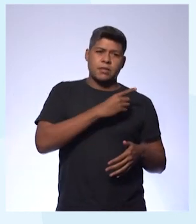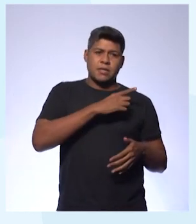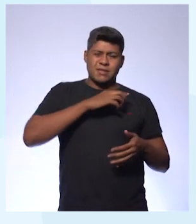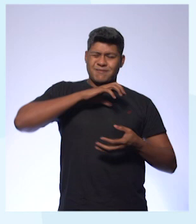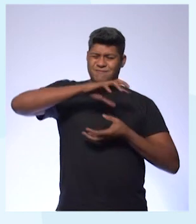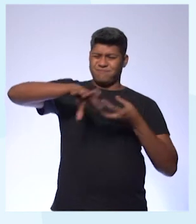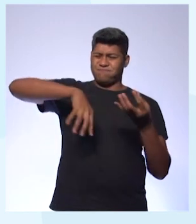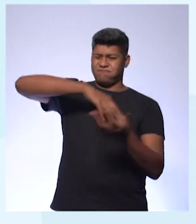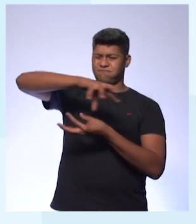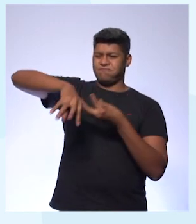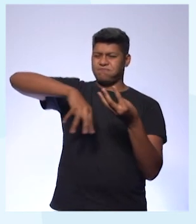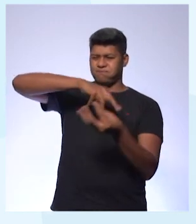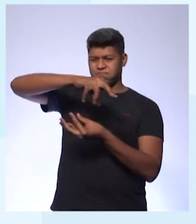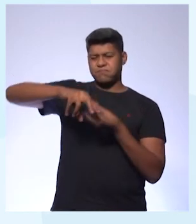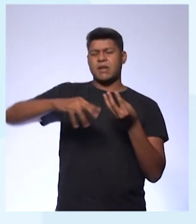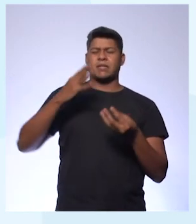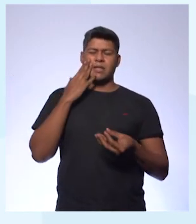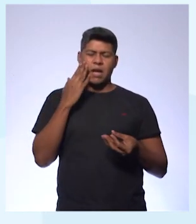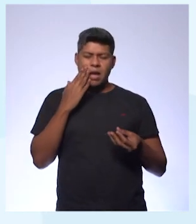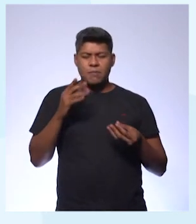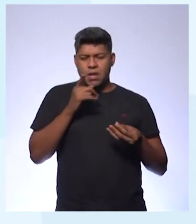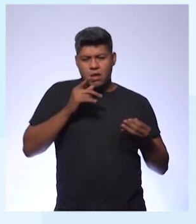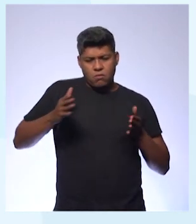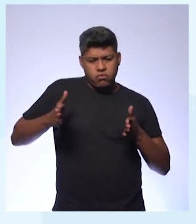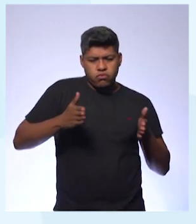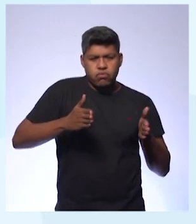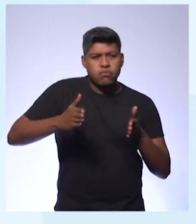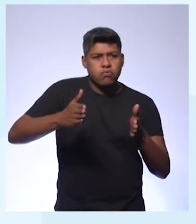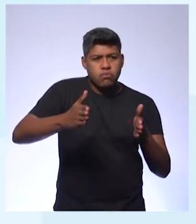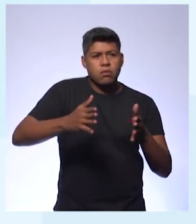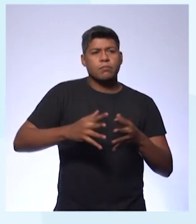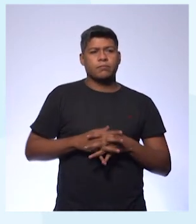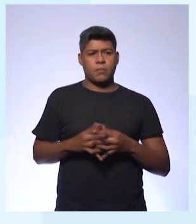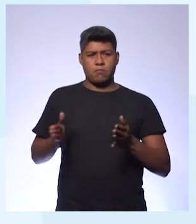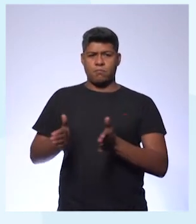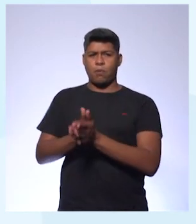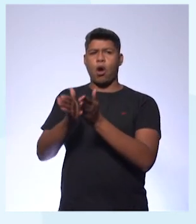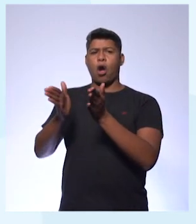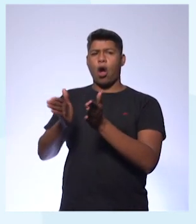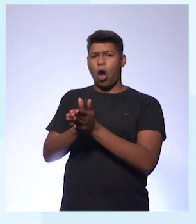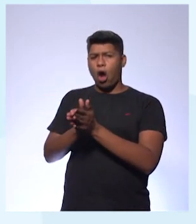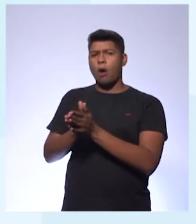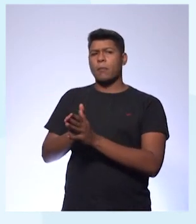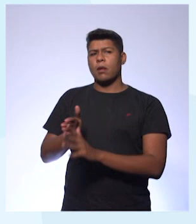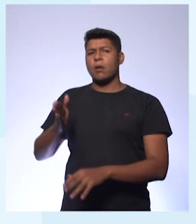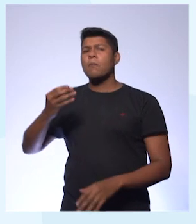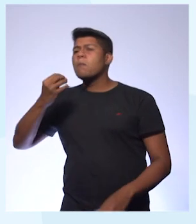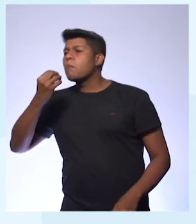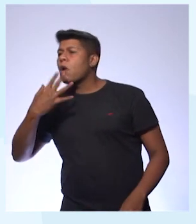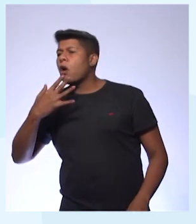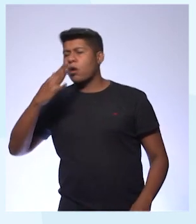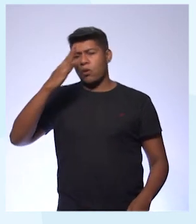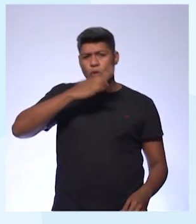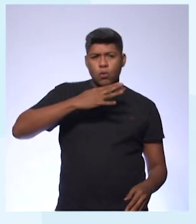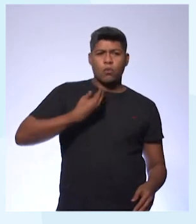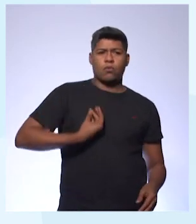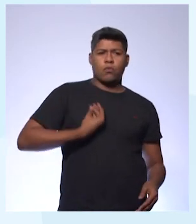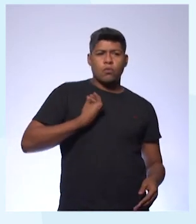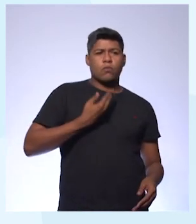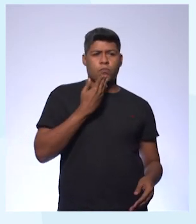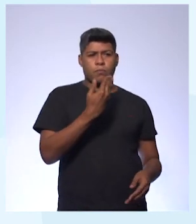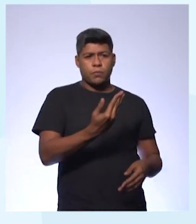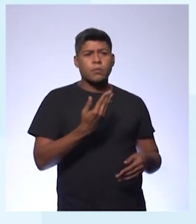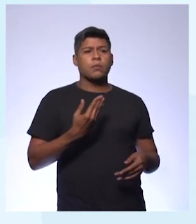tumulto e o clamor de um largo oceano. Pobre, no bem como no mal, padeces, e rolando num